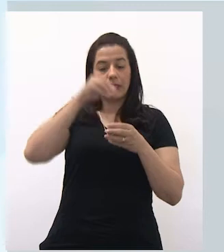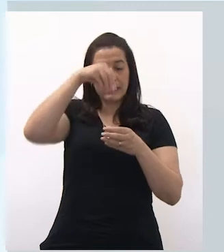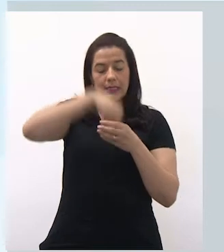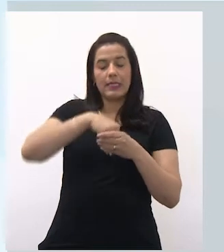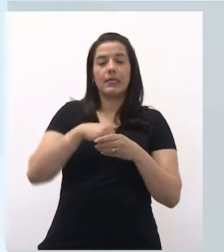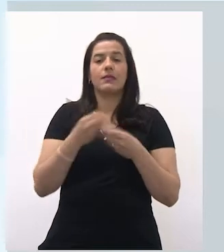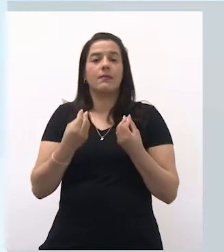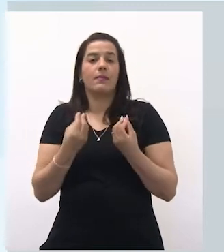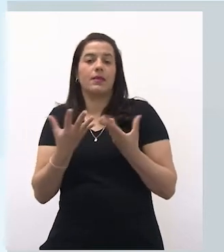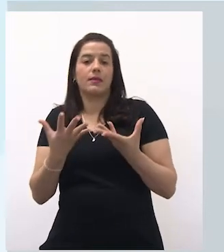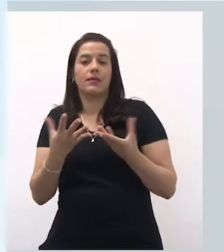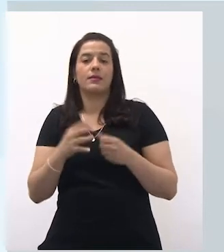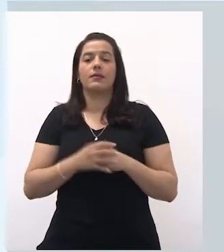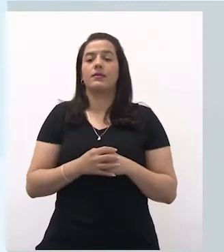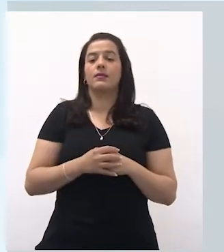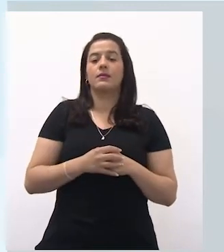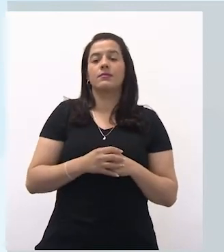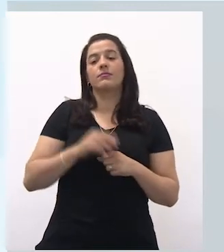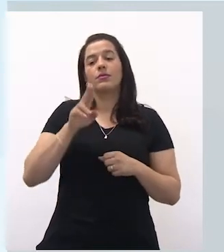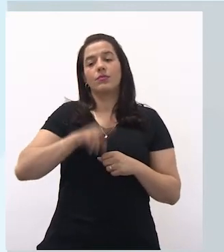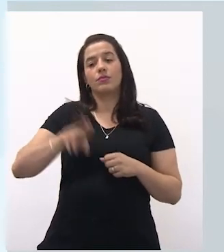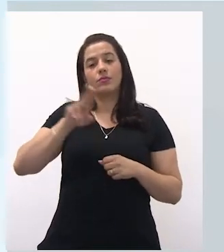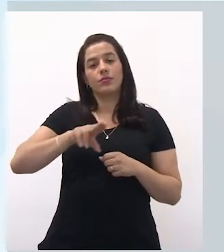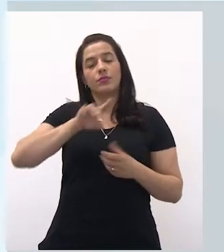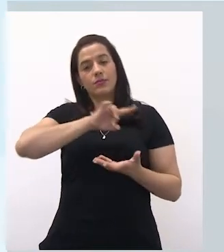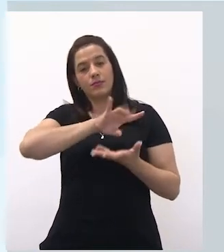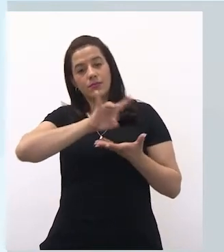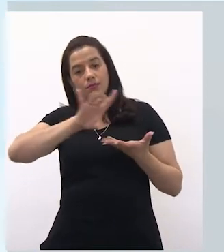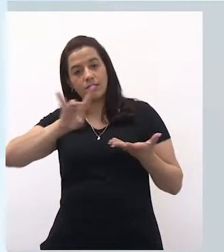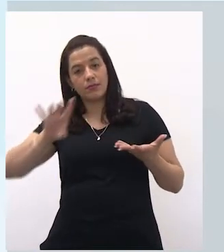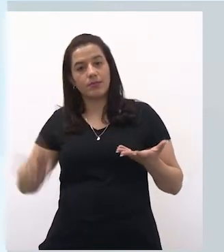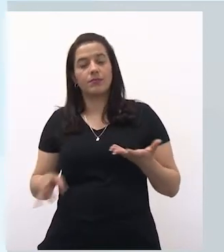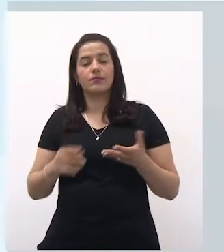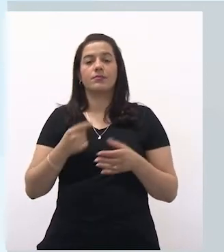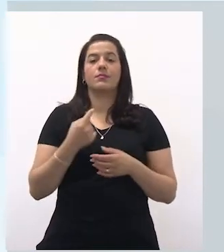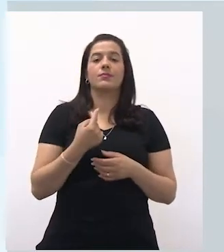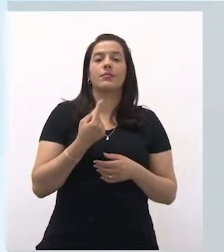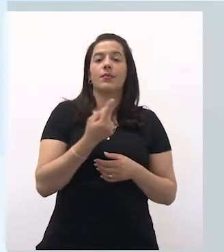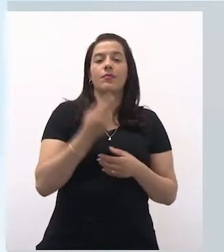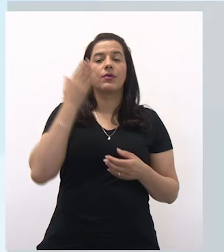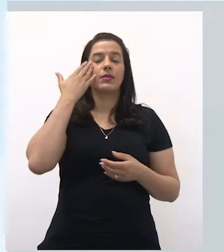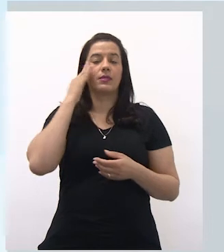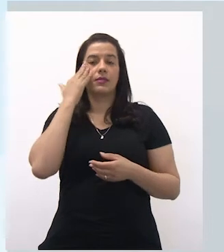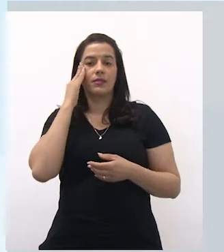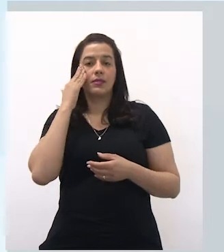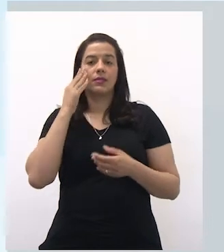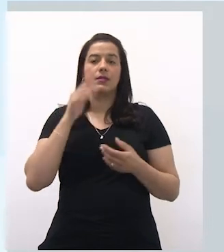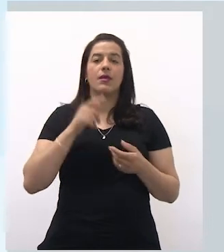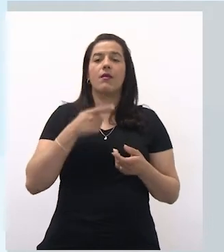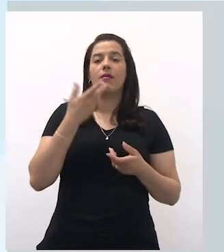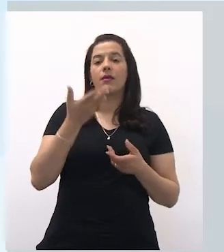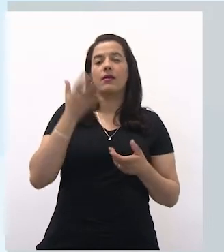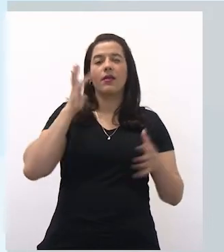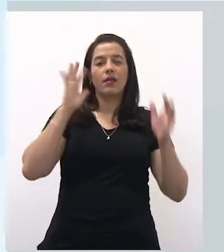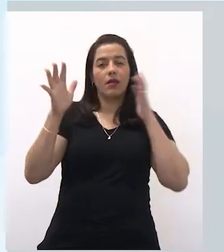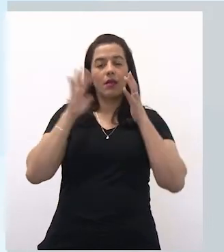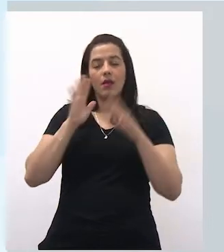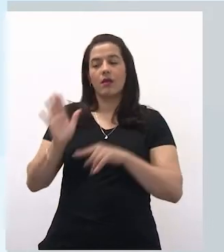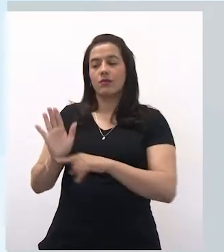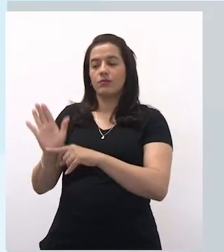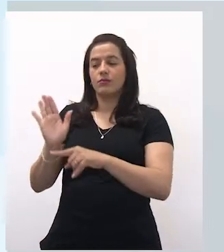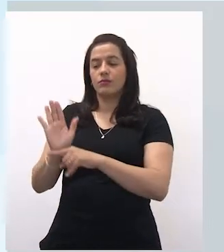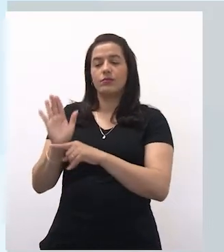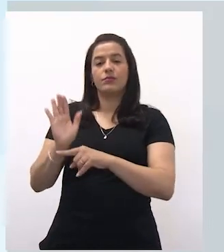bagaço pode ser usado para aquilo. Então, eu vou distinguir entre uma parte e outra, eu vou provocar reflexões, eu